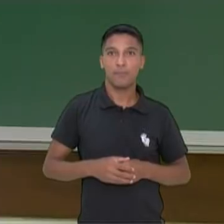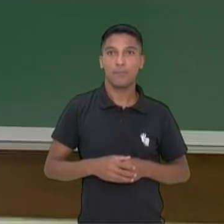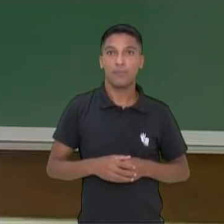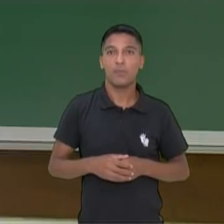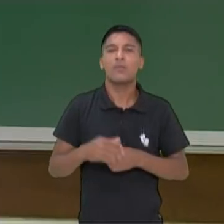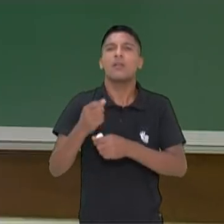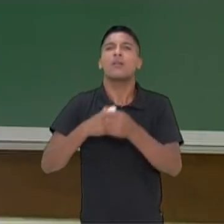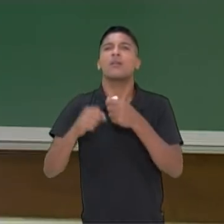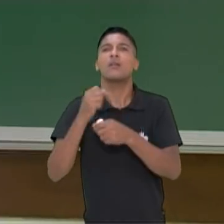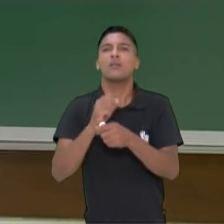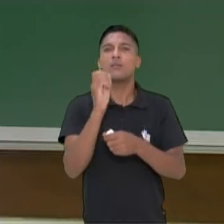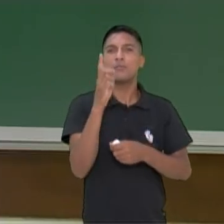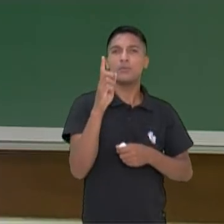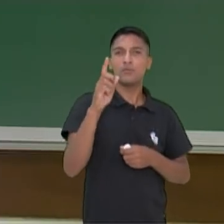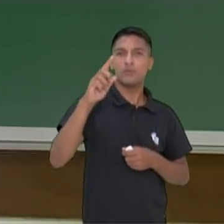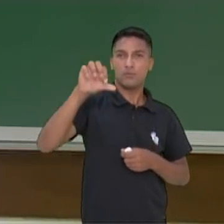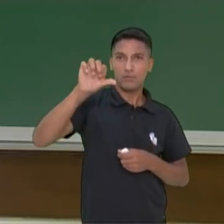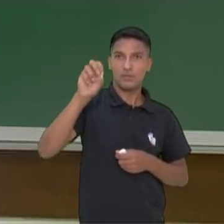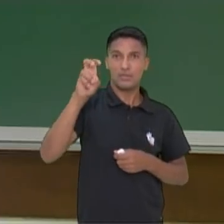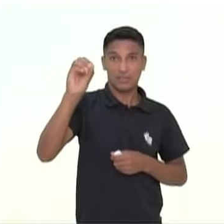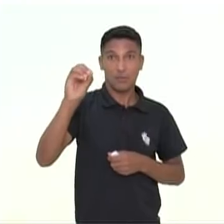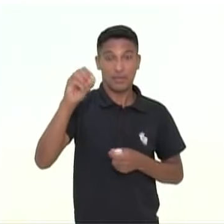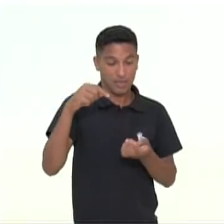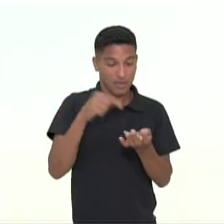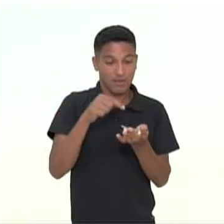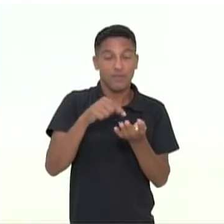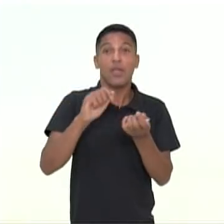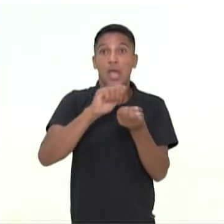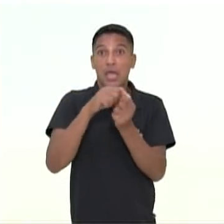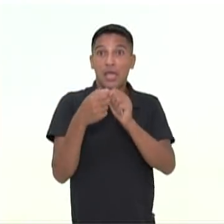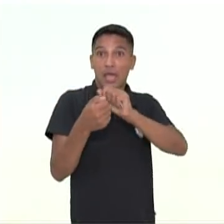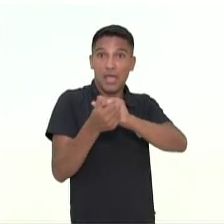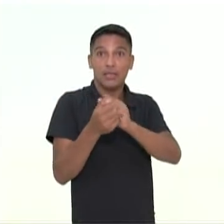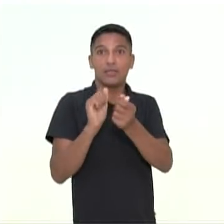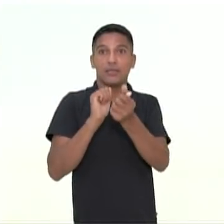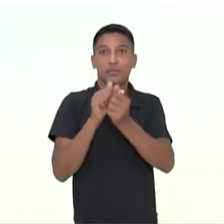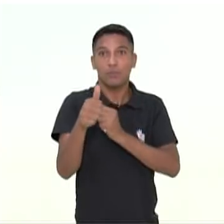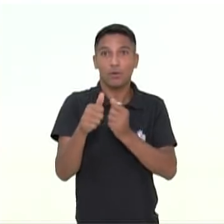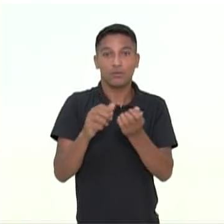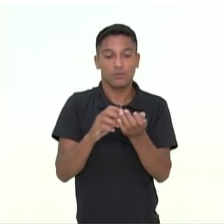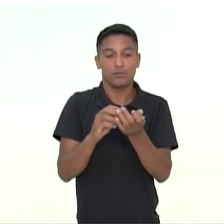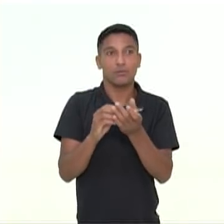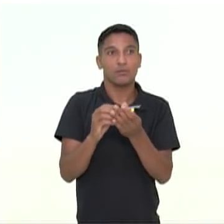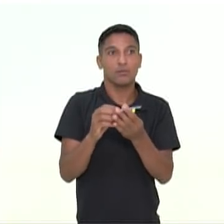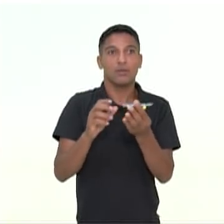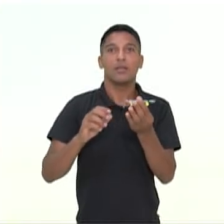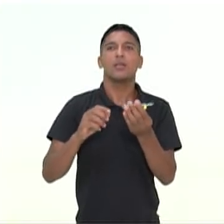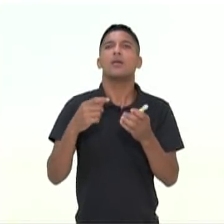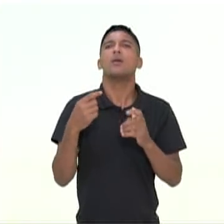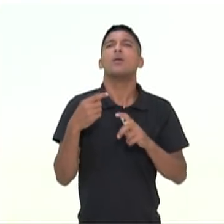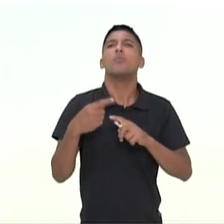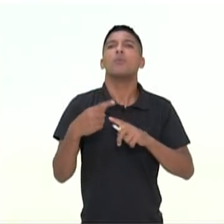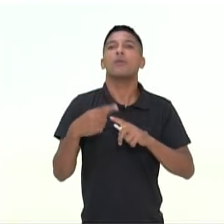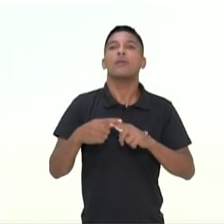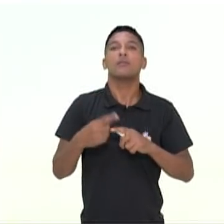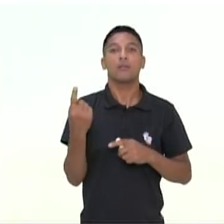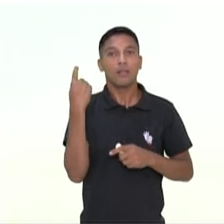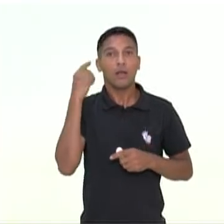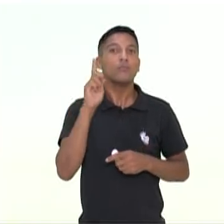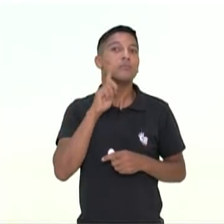coisa bem interessante que acontece com esse esporte. Olha só, na falta de ondas nas praias da